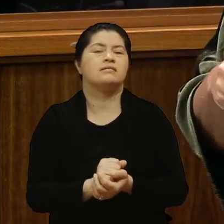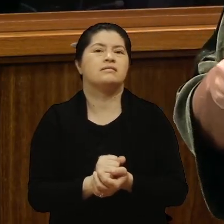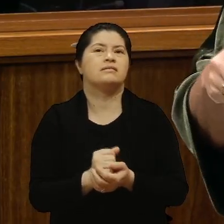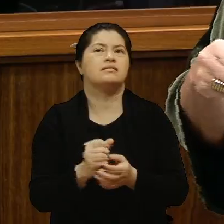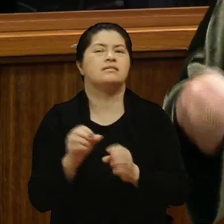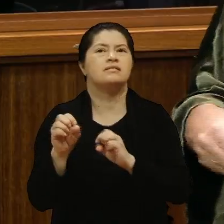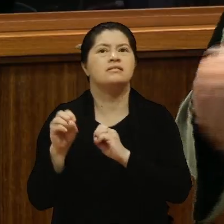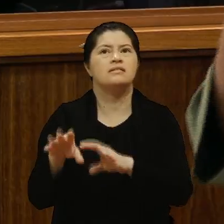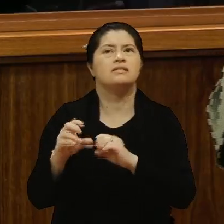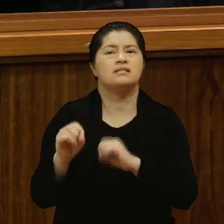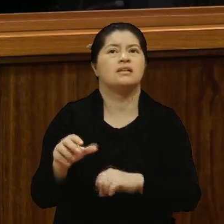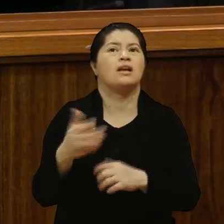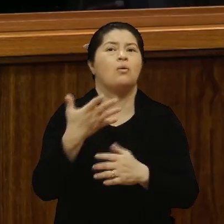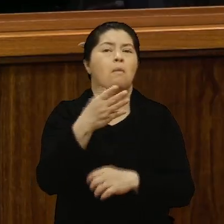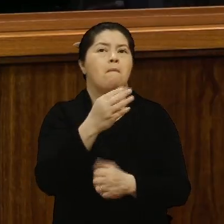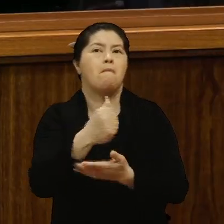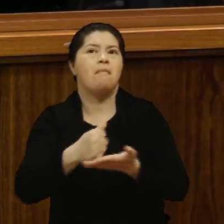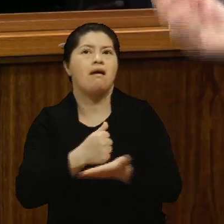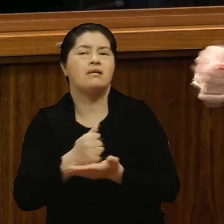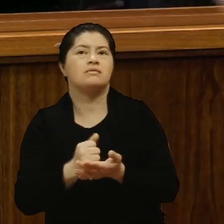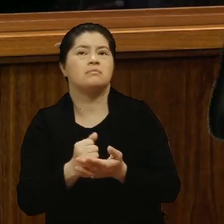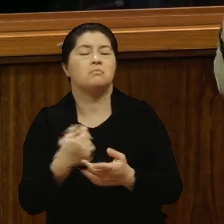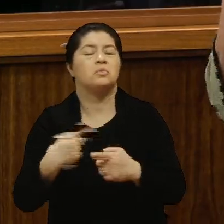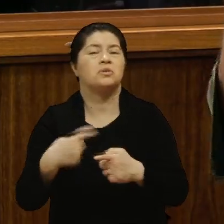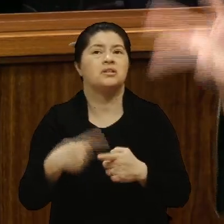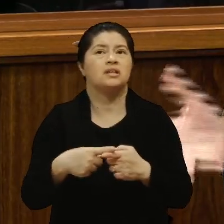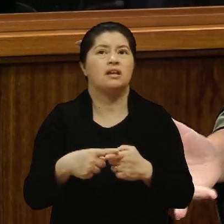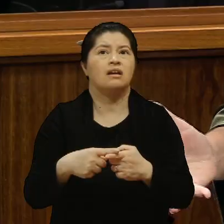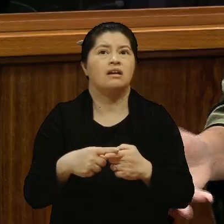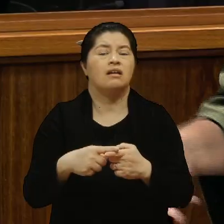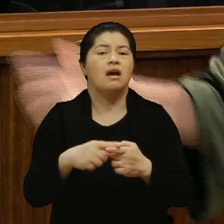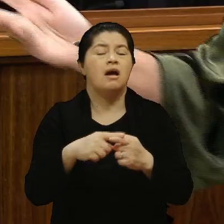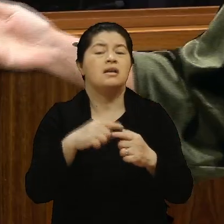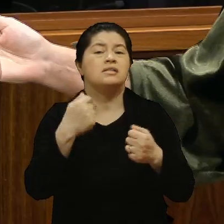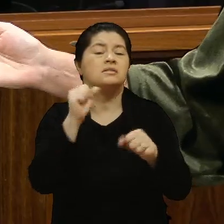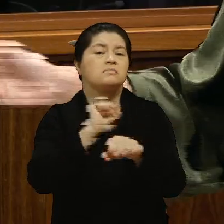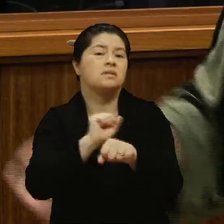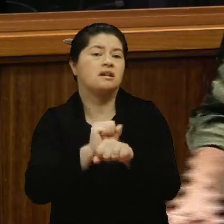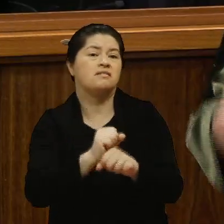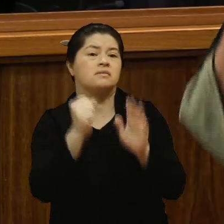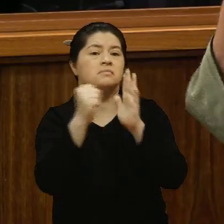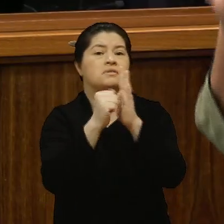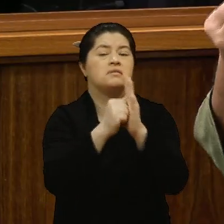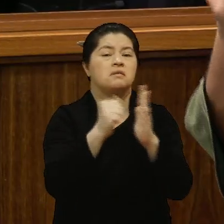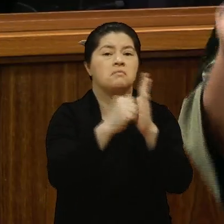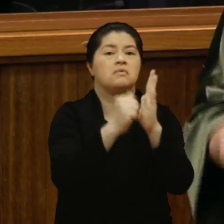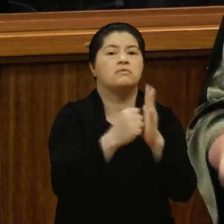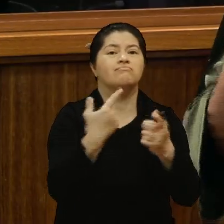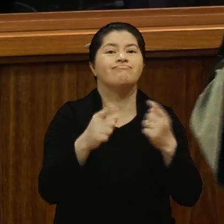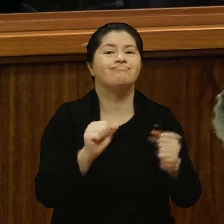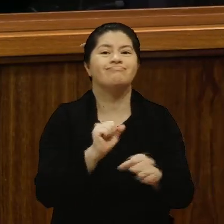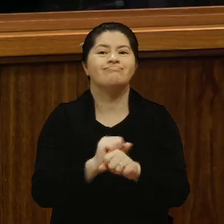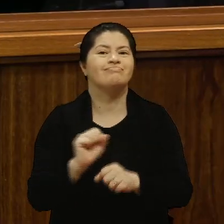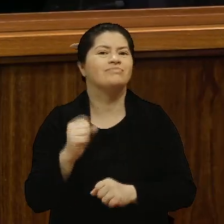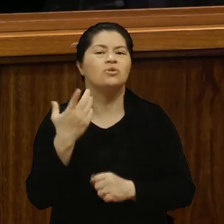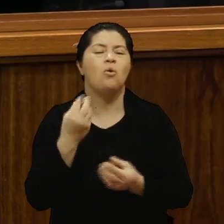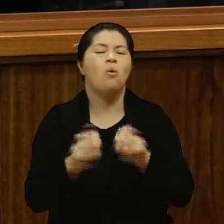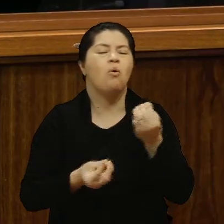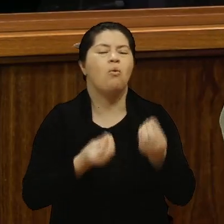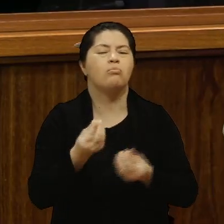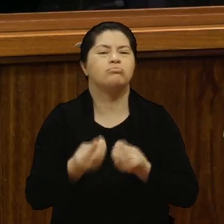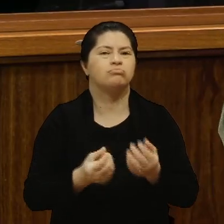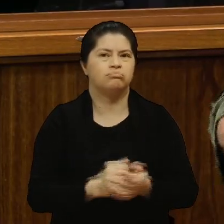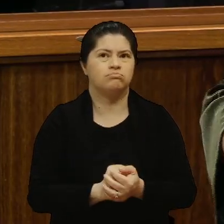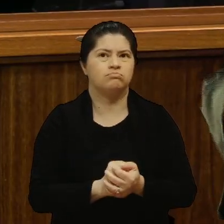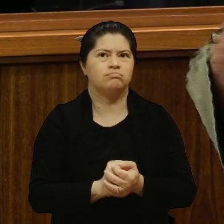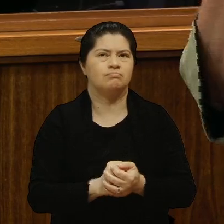na cidade, mas diziam que não tinha demanda, porque esperavam as pessoas bater na porta da escola. Isso não existe. Então, o que tem que ter?